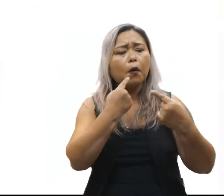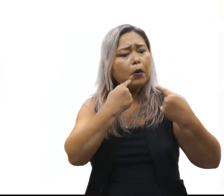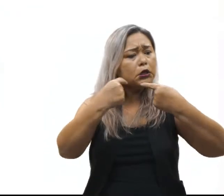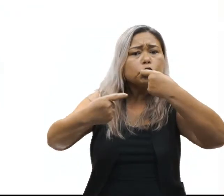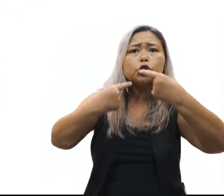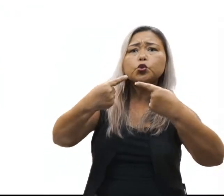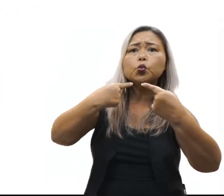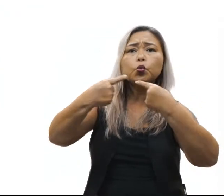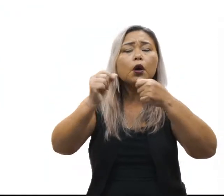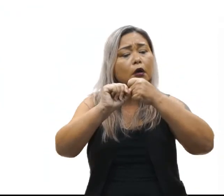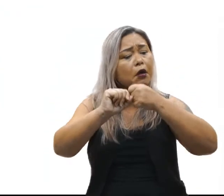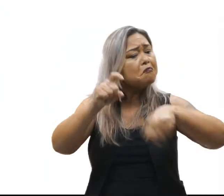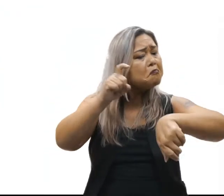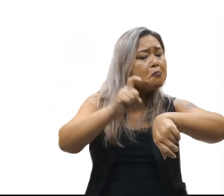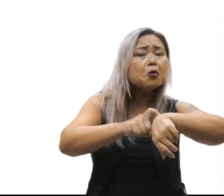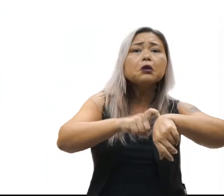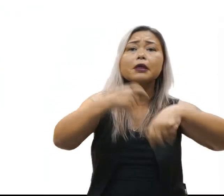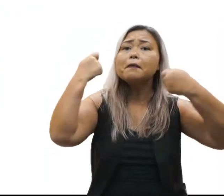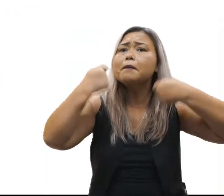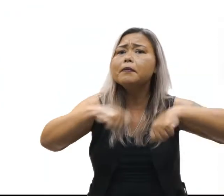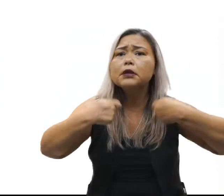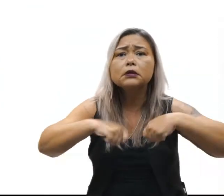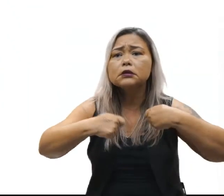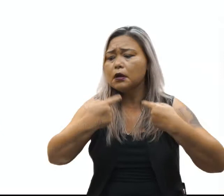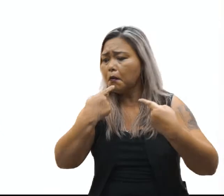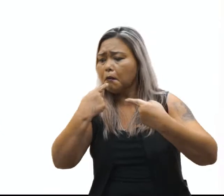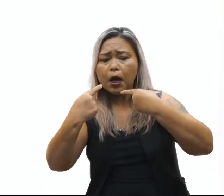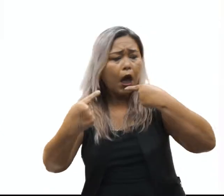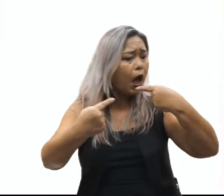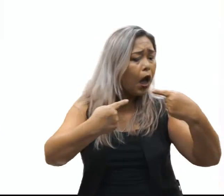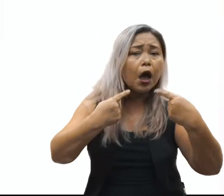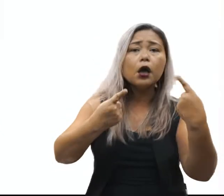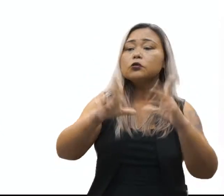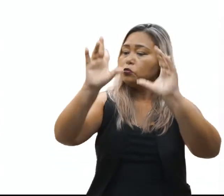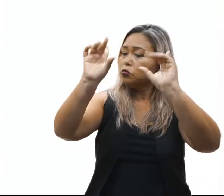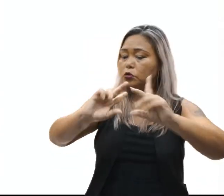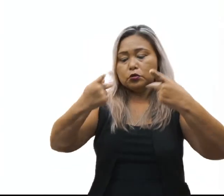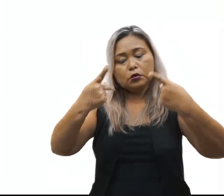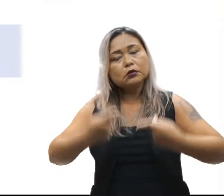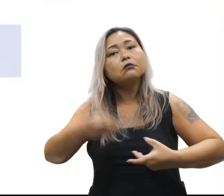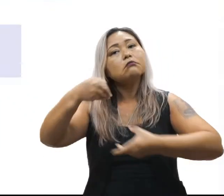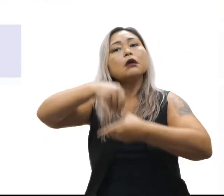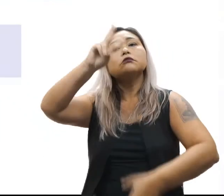Foi momentos que foi necessária essa discussão dos direitos humanos na história.